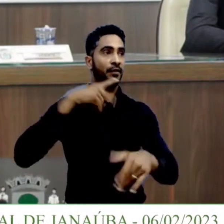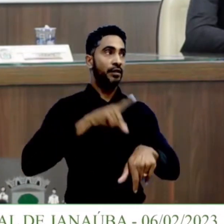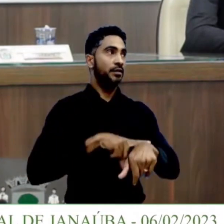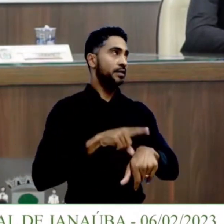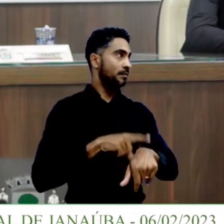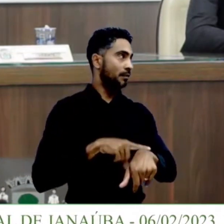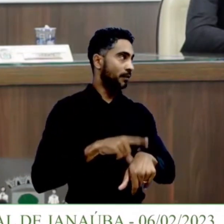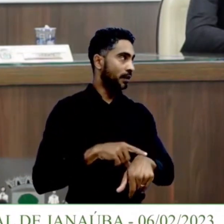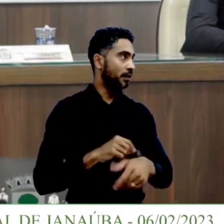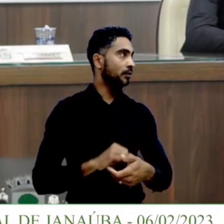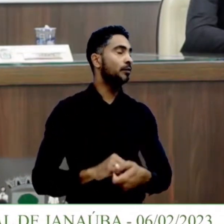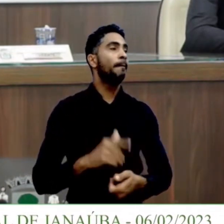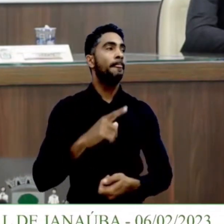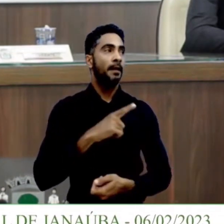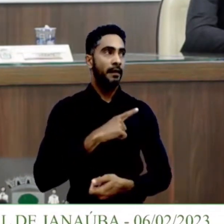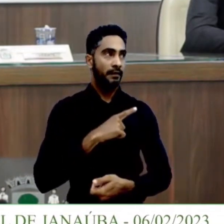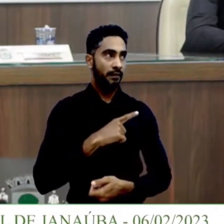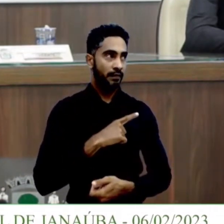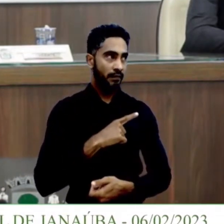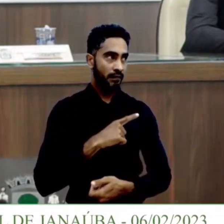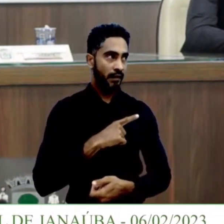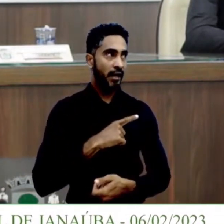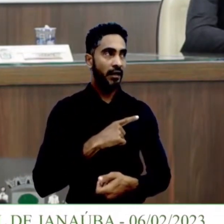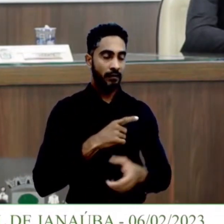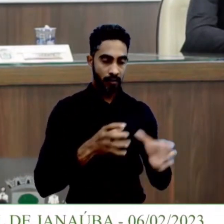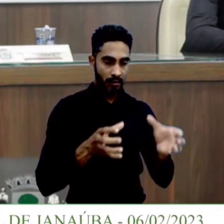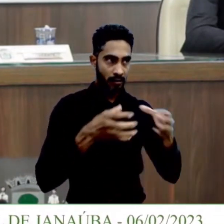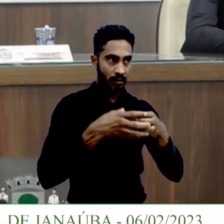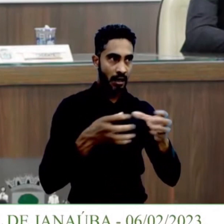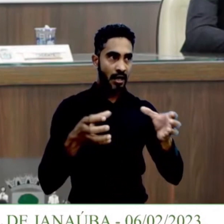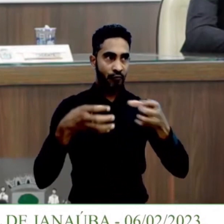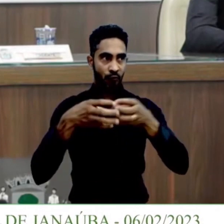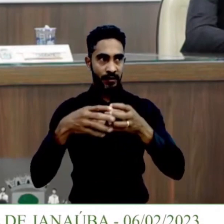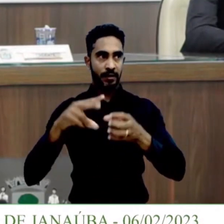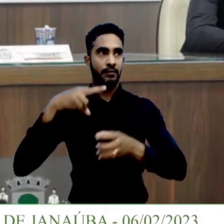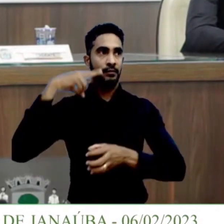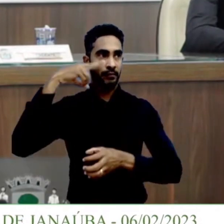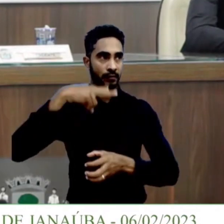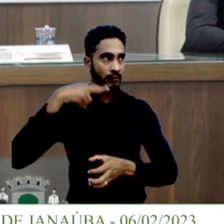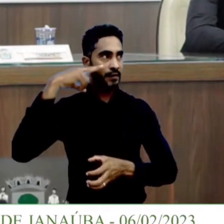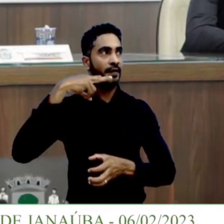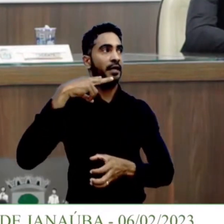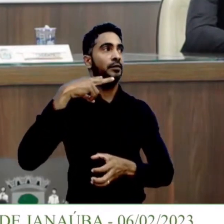momento, tem que passar pelas comissões dos vereadores,